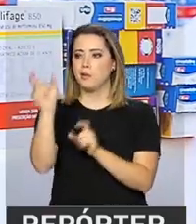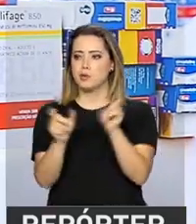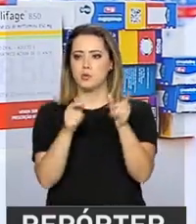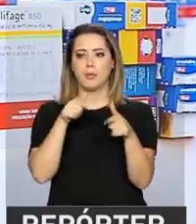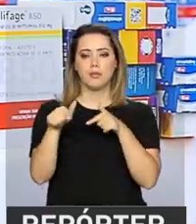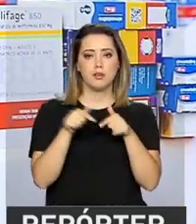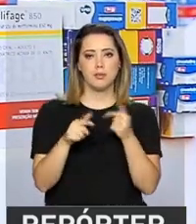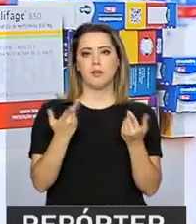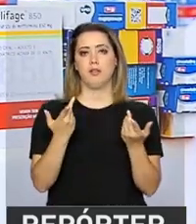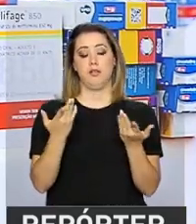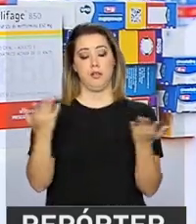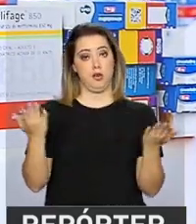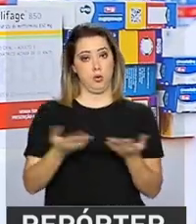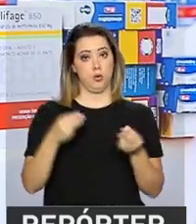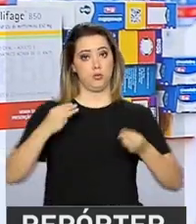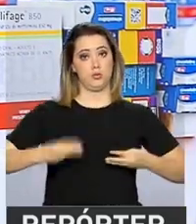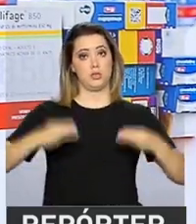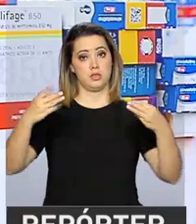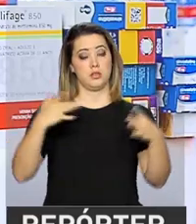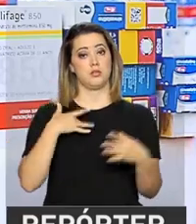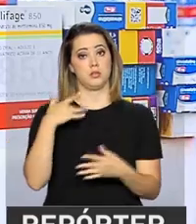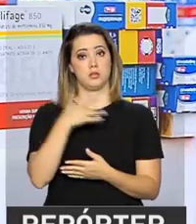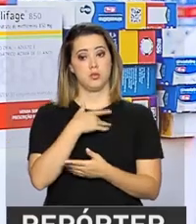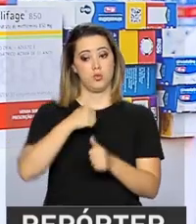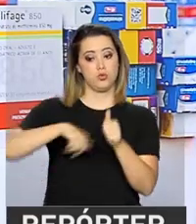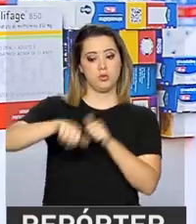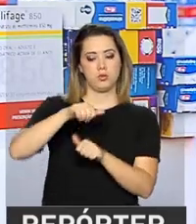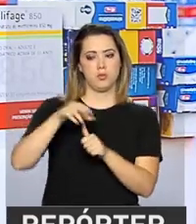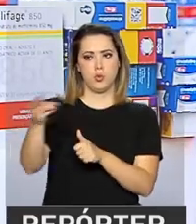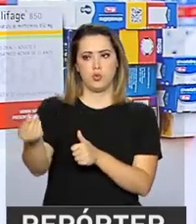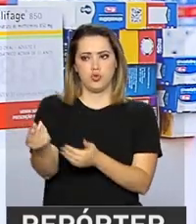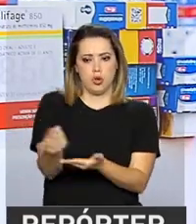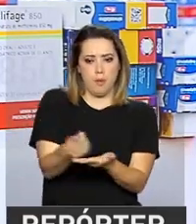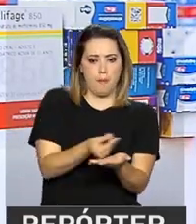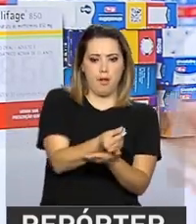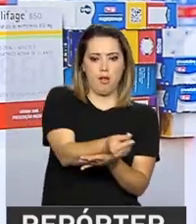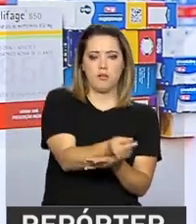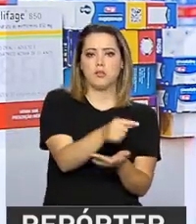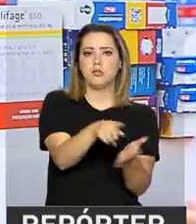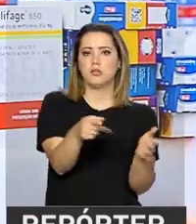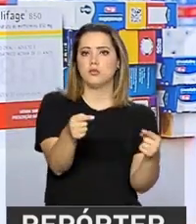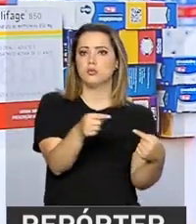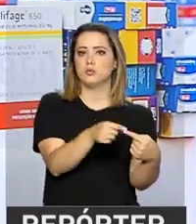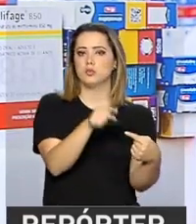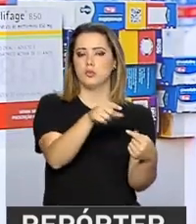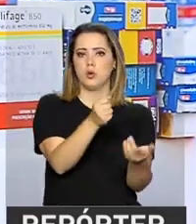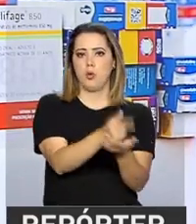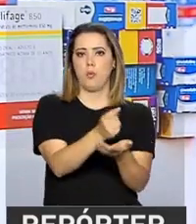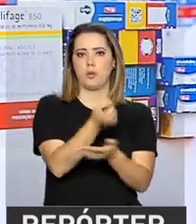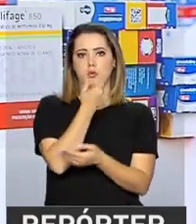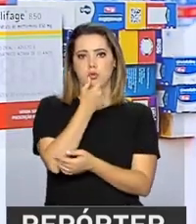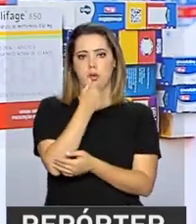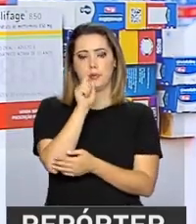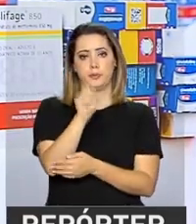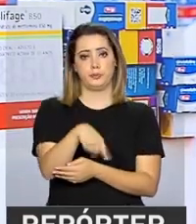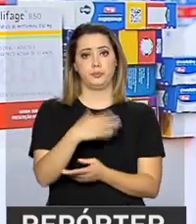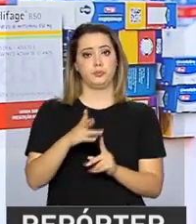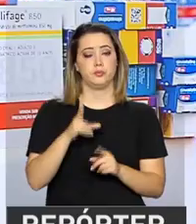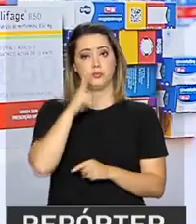o ministério da saúde vai aplicar esse recurso diretamente na compra de medicamentos